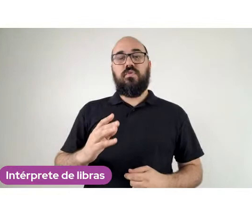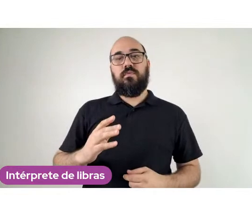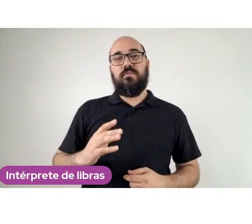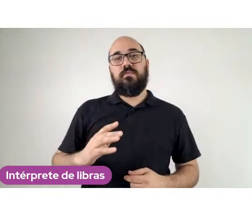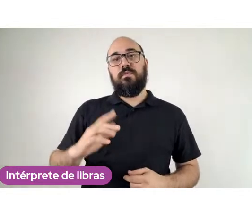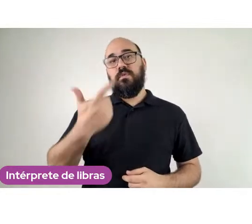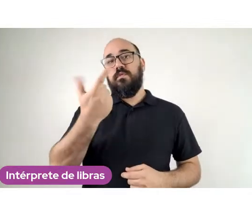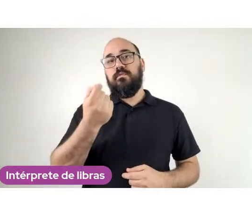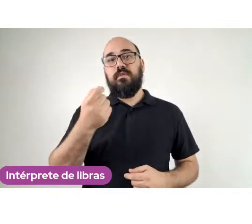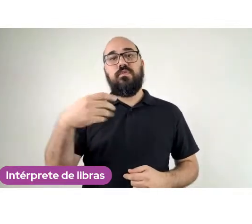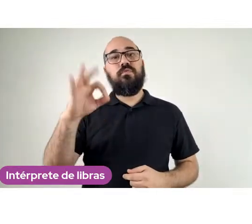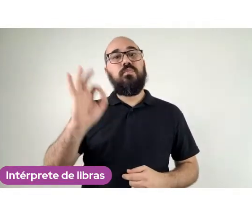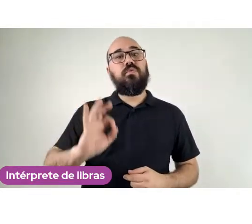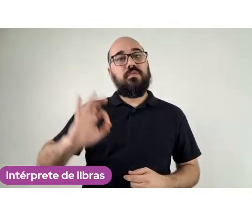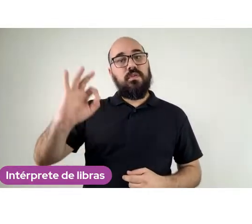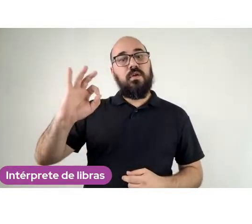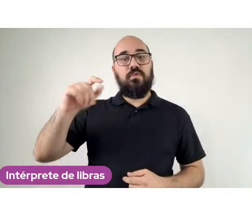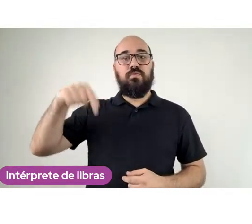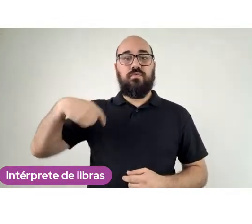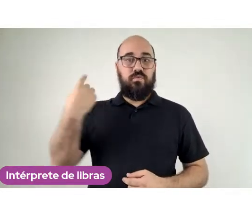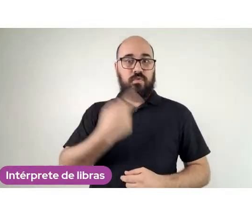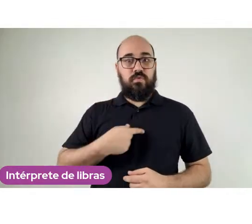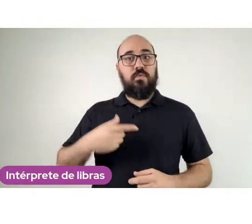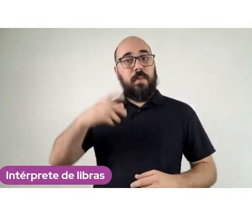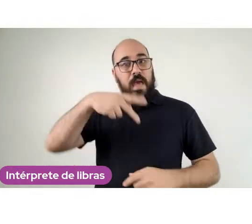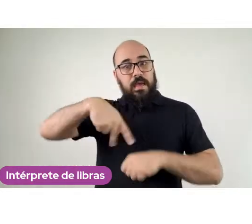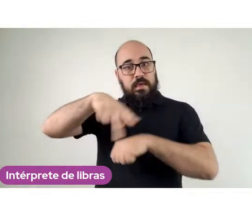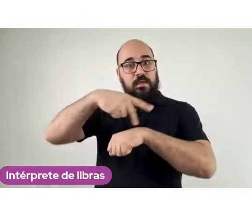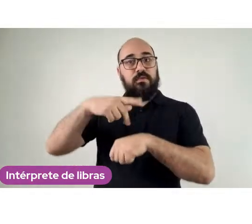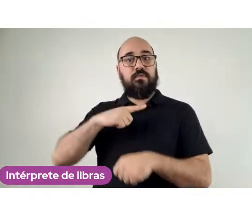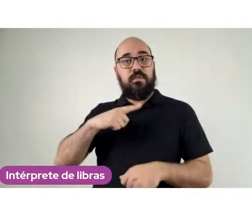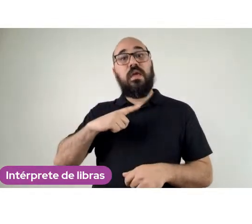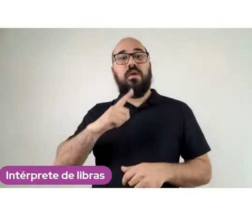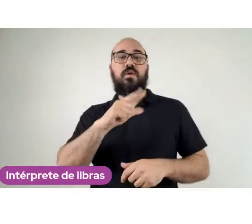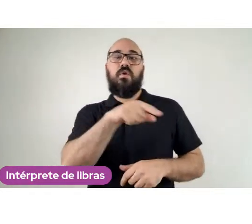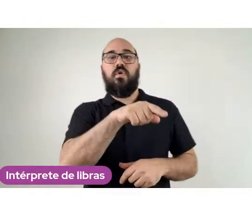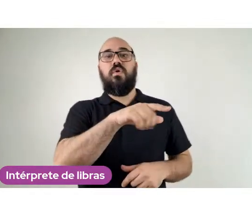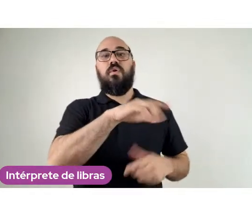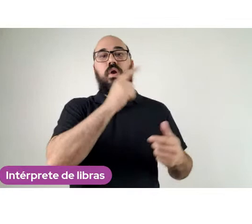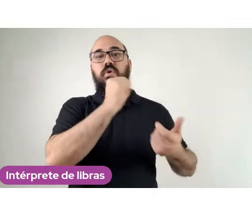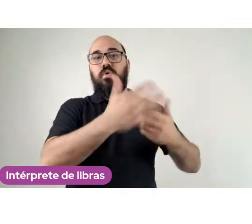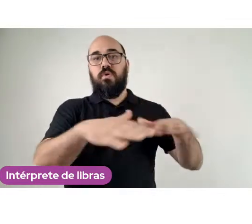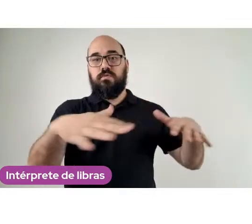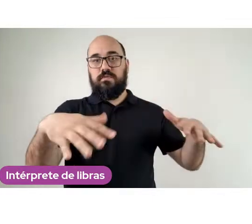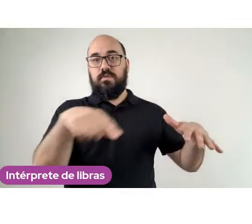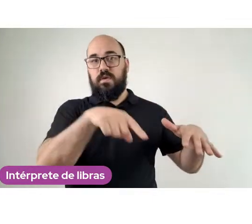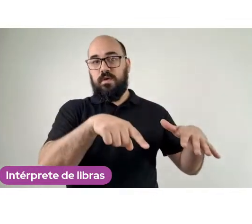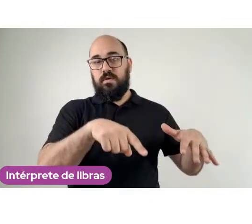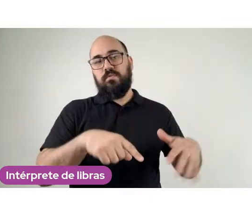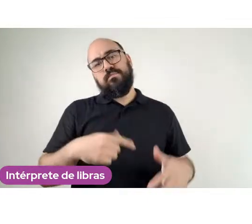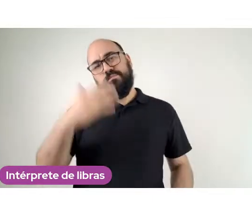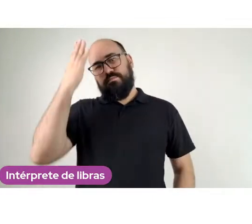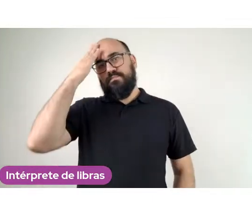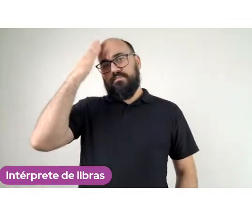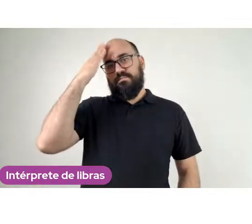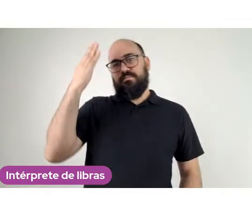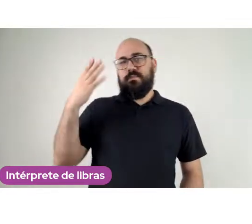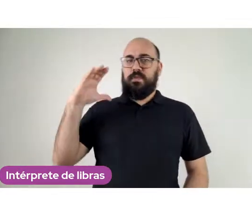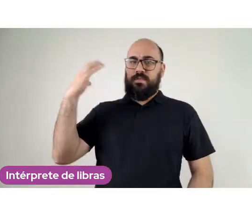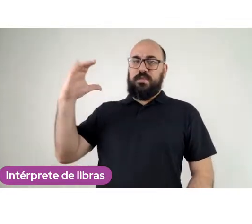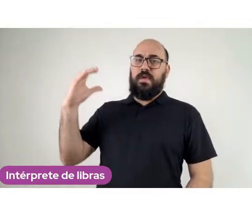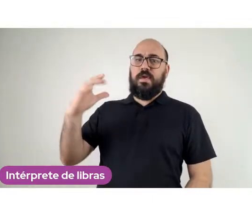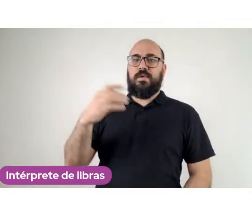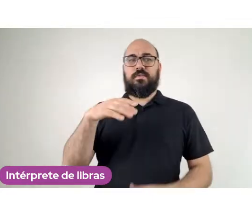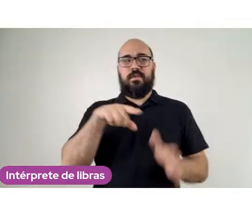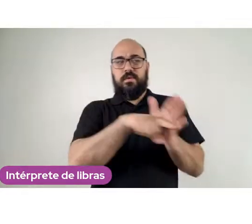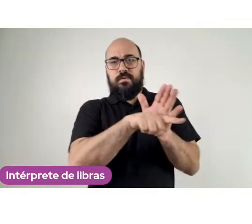da riqueza que é produzida vem do oceano, apesar do pouco caso que é dado à ciência oceânica em